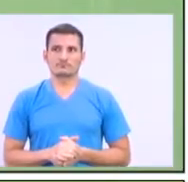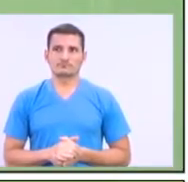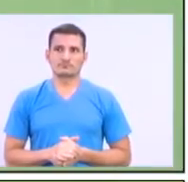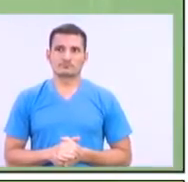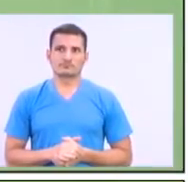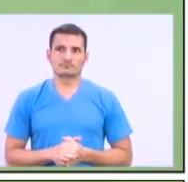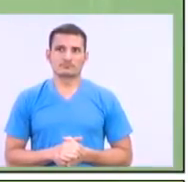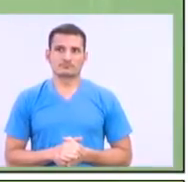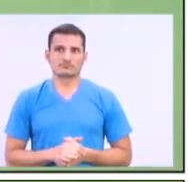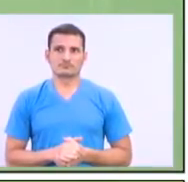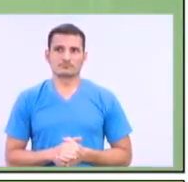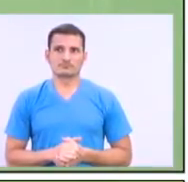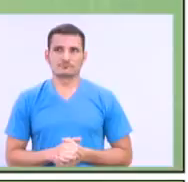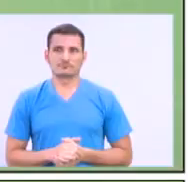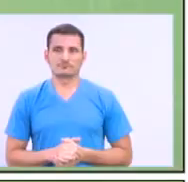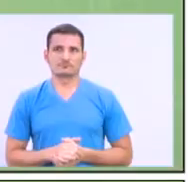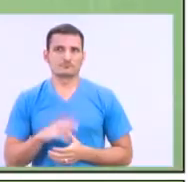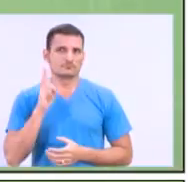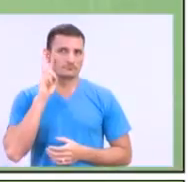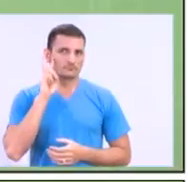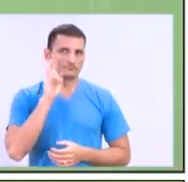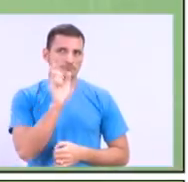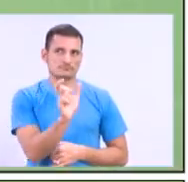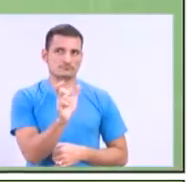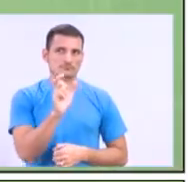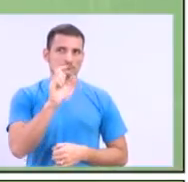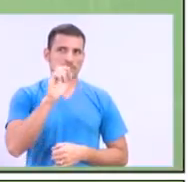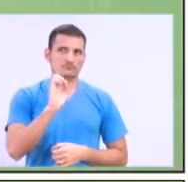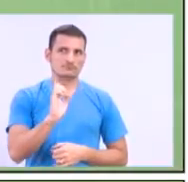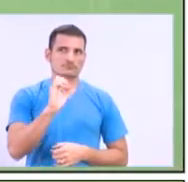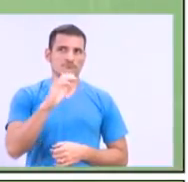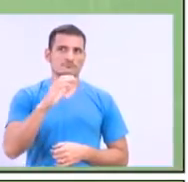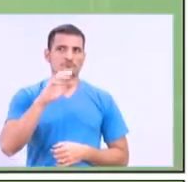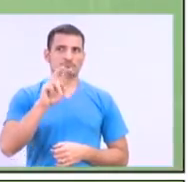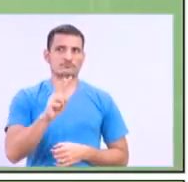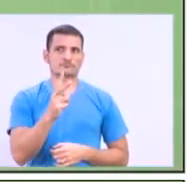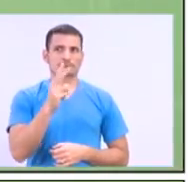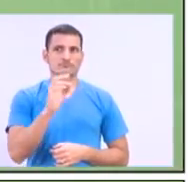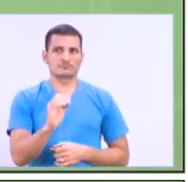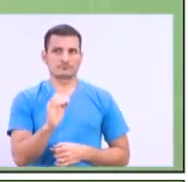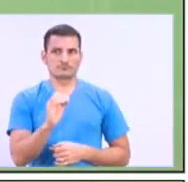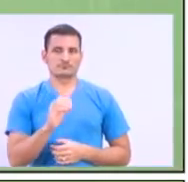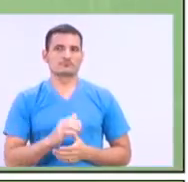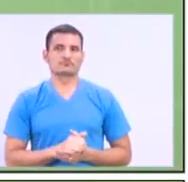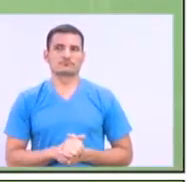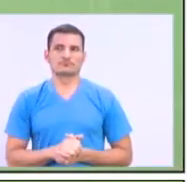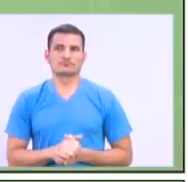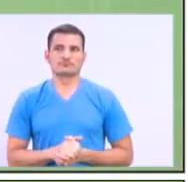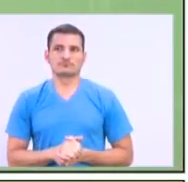nós temos lembram disso daqui? Do echo? Né, nós temos o echo como um